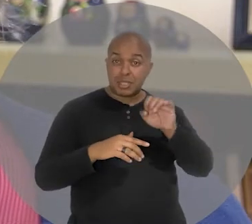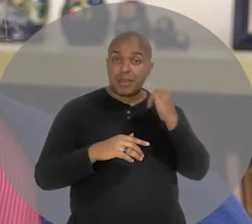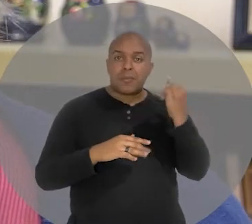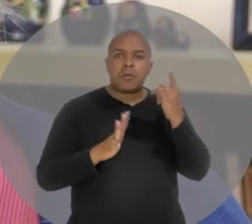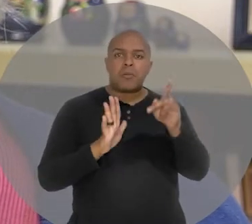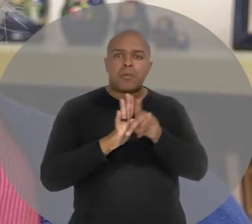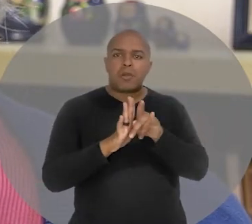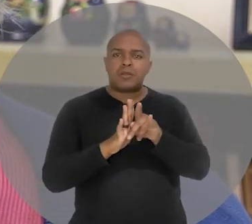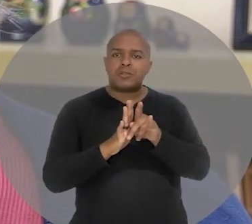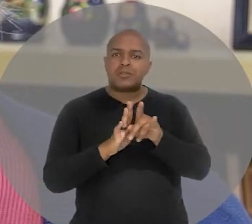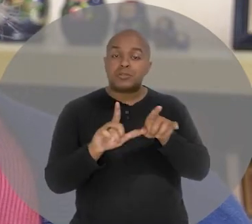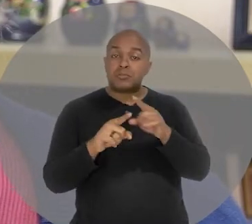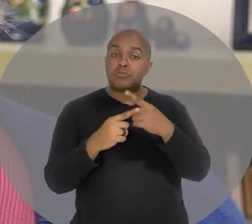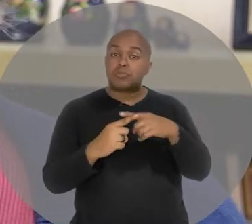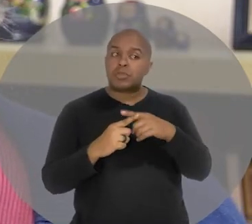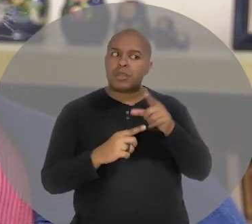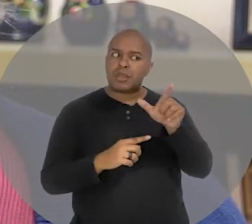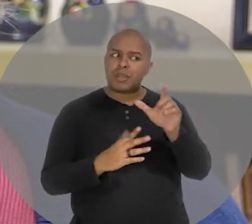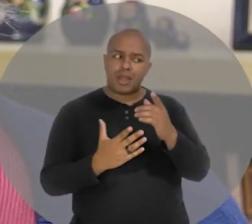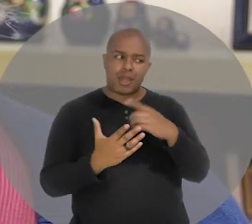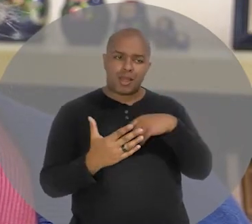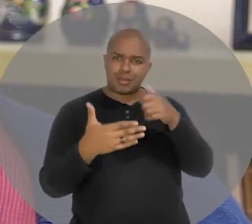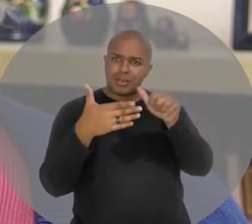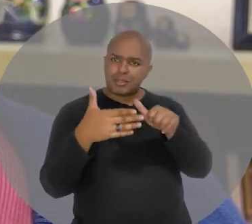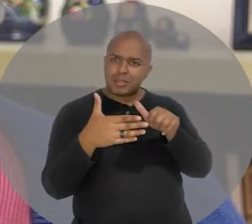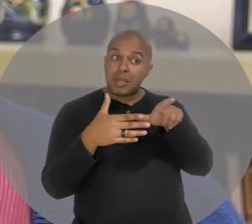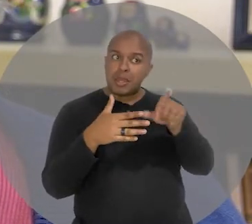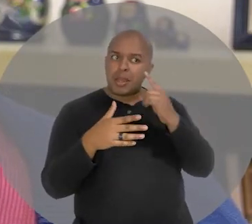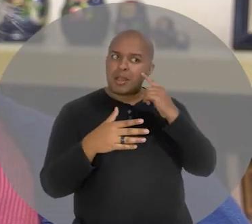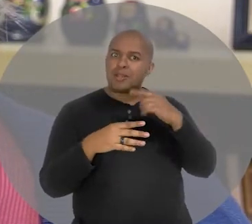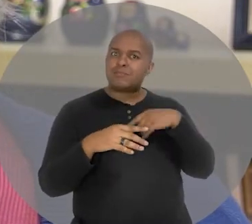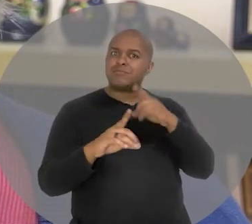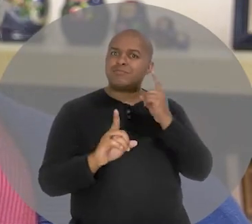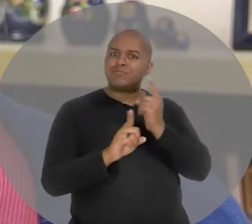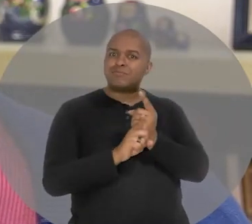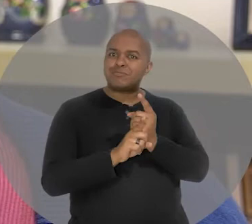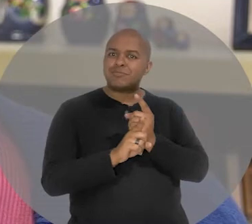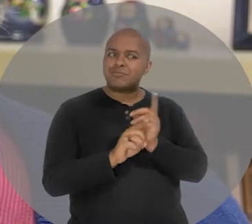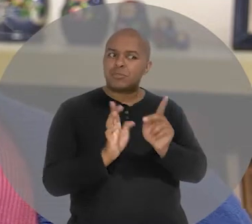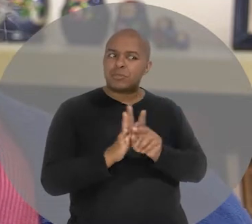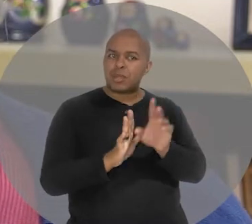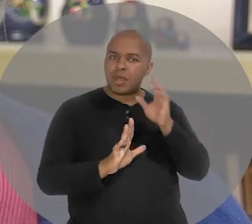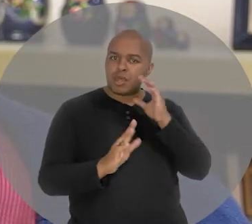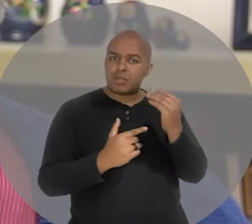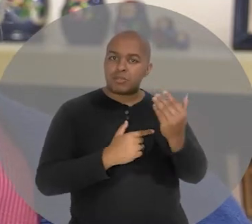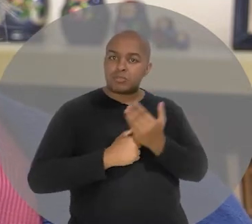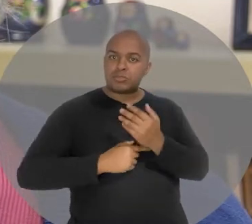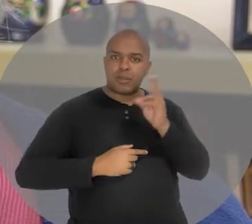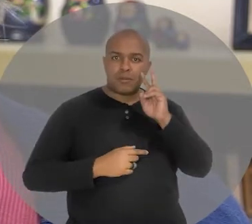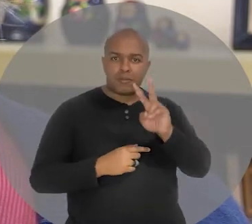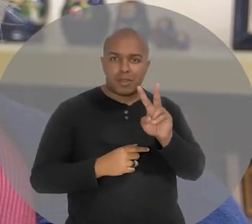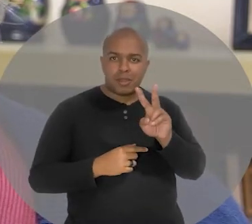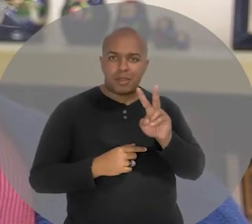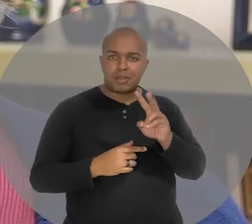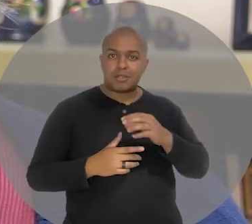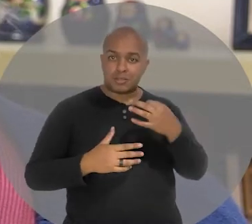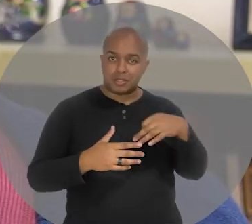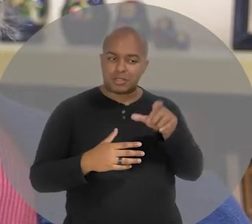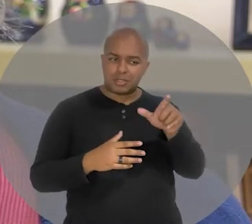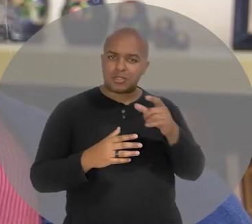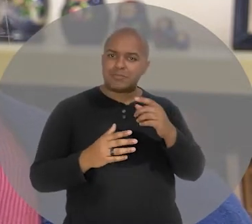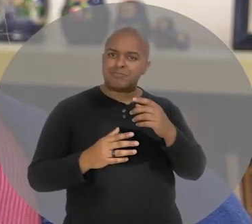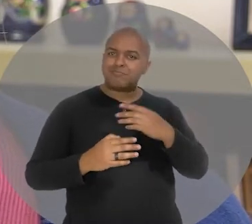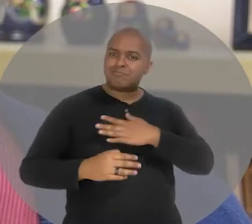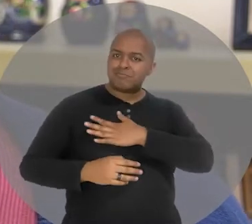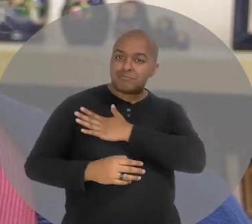importante, porque ao analisar ela evidencia, ela nos ajuda a enxergar, né, esse